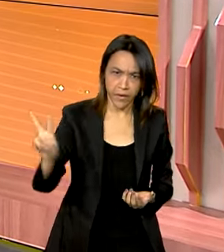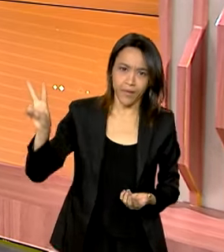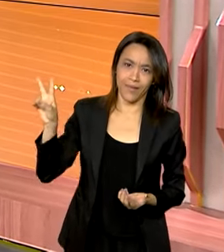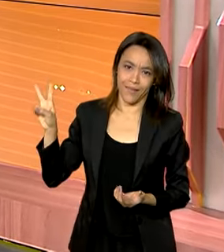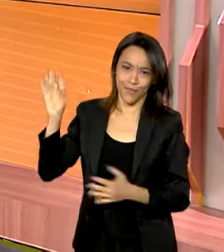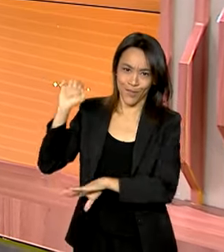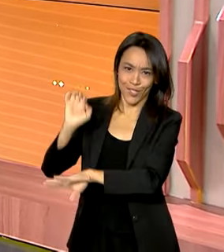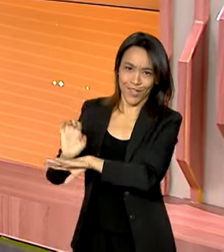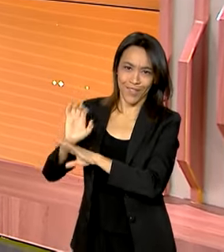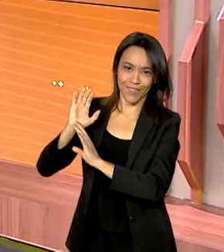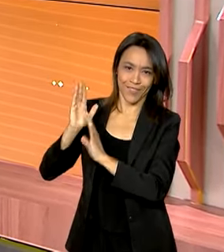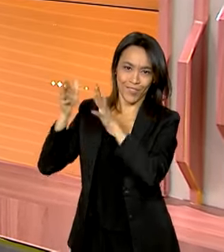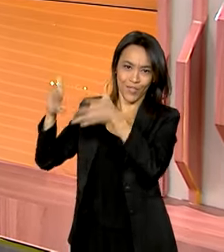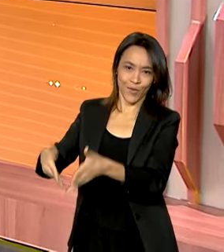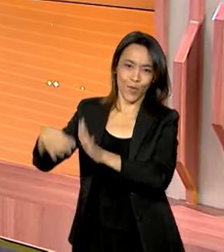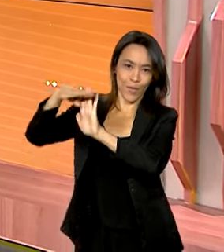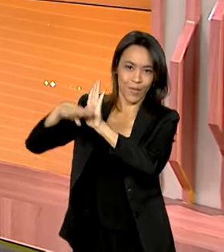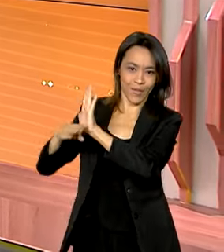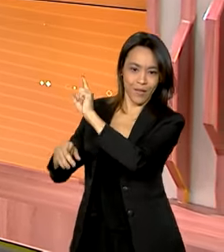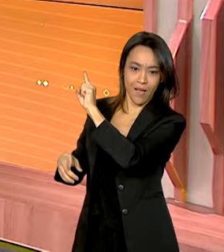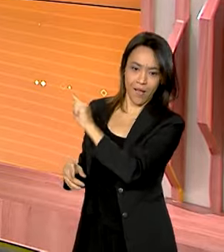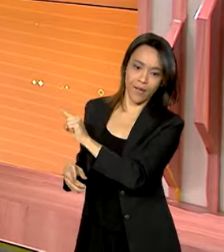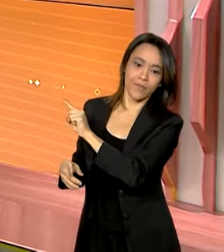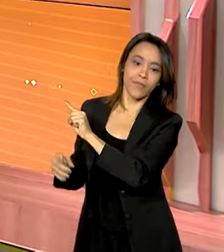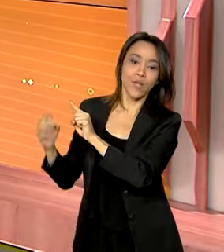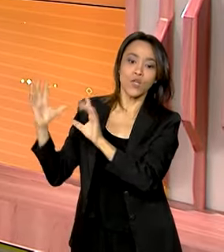João Pessoa, que tem pouco mais de